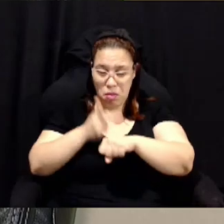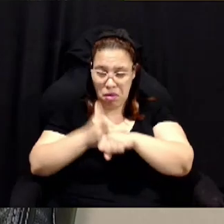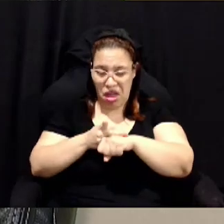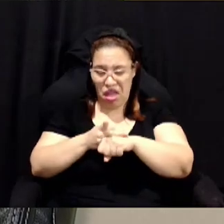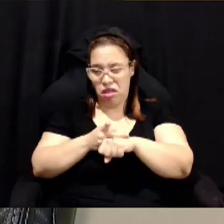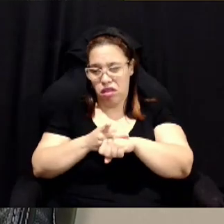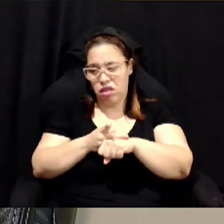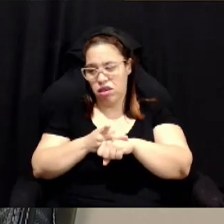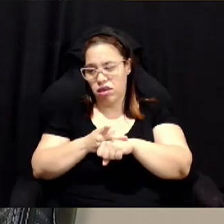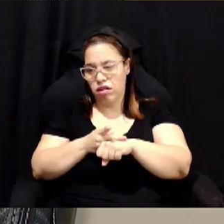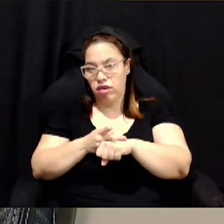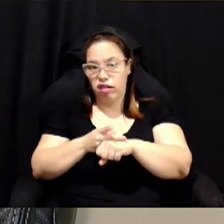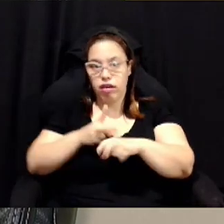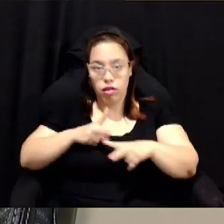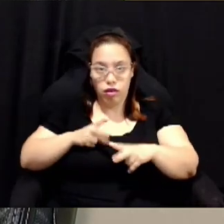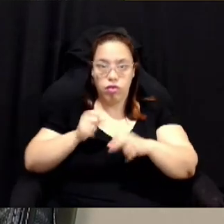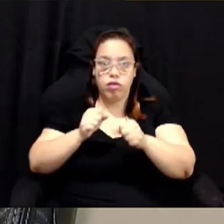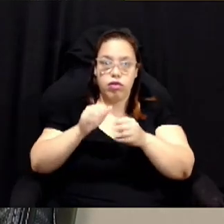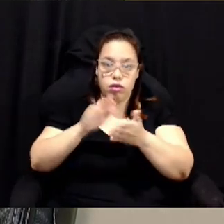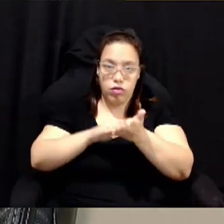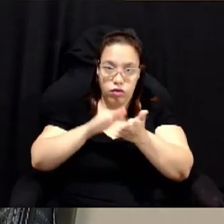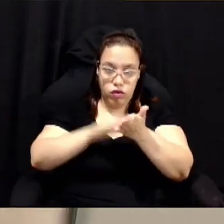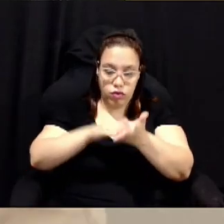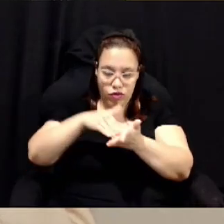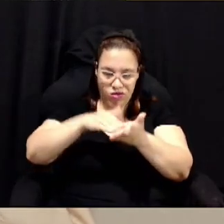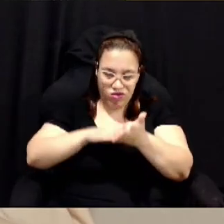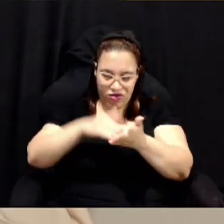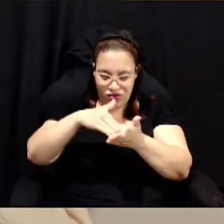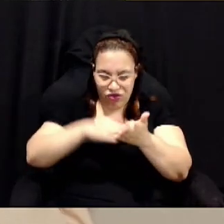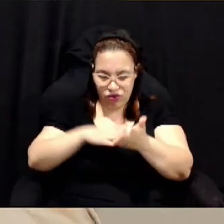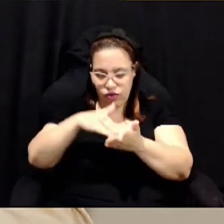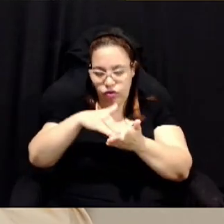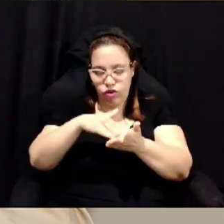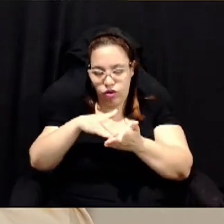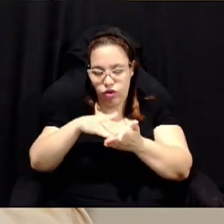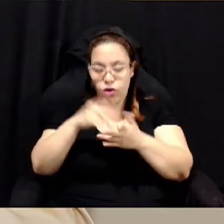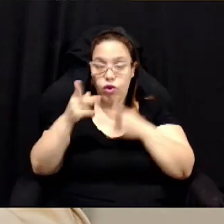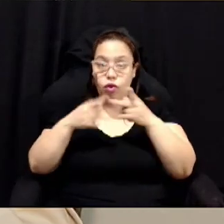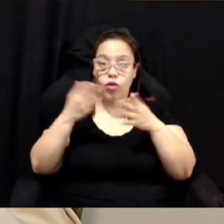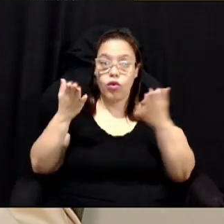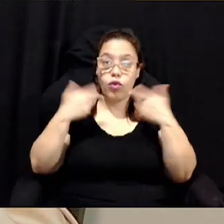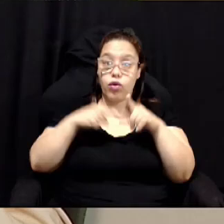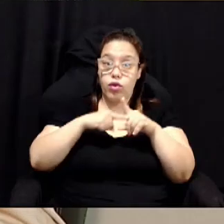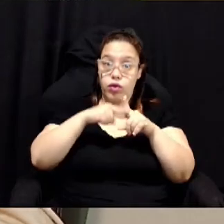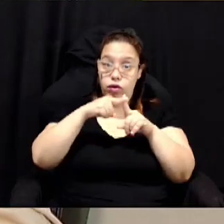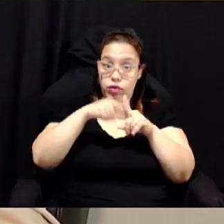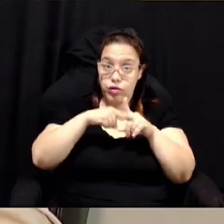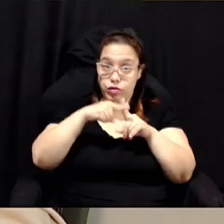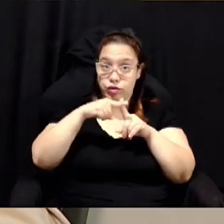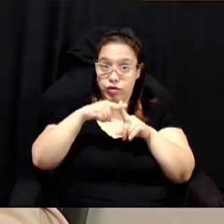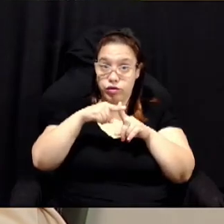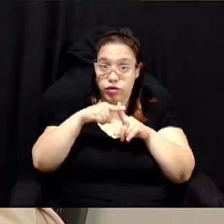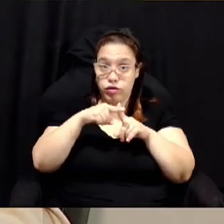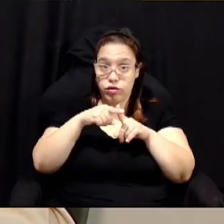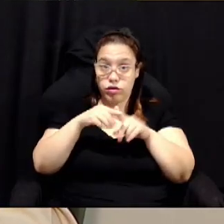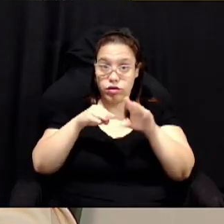que daí força a articulação também, né? E aí, quando a gente fala de calor, é muito importante também falar que não se deve colocar um tênis no animal para ele correr. Não